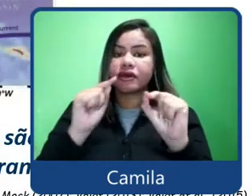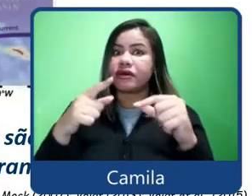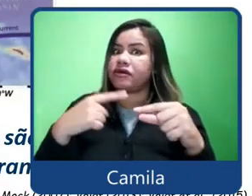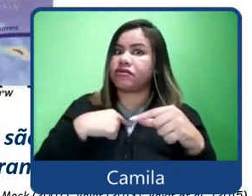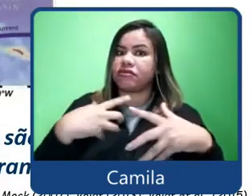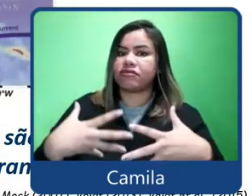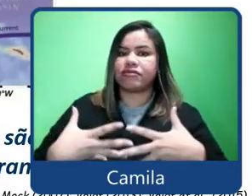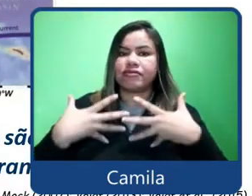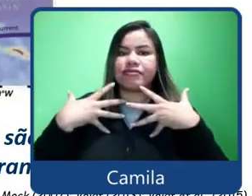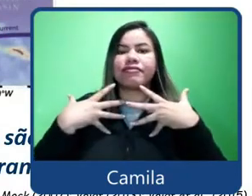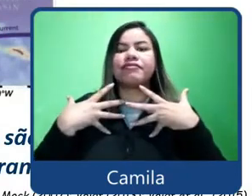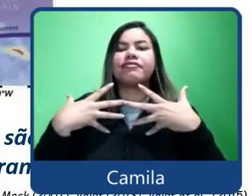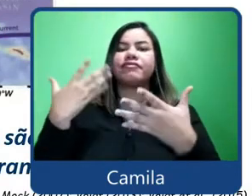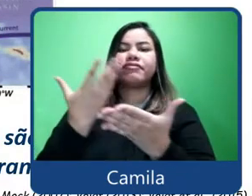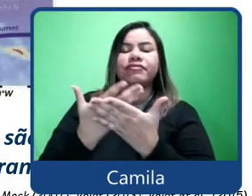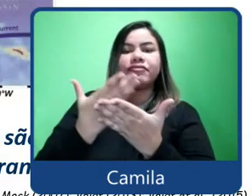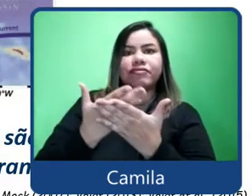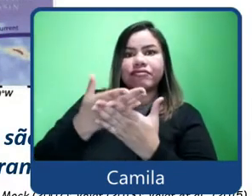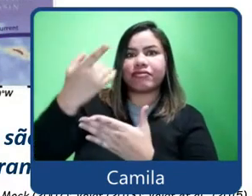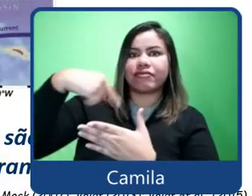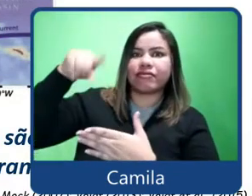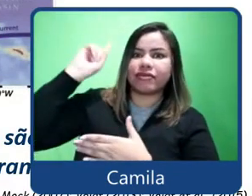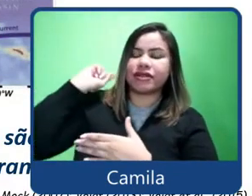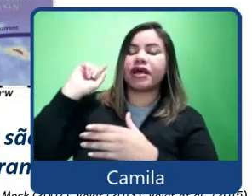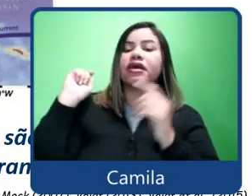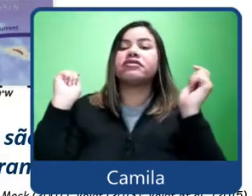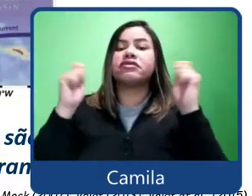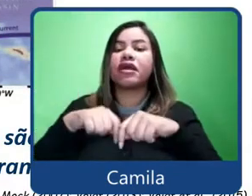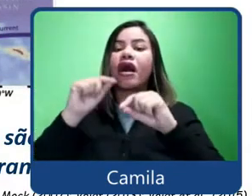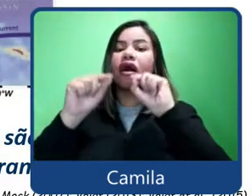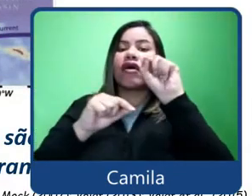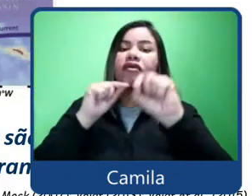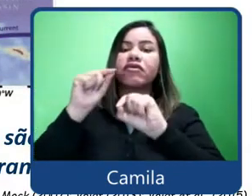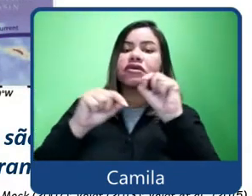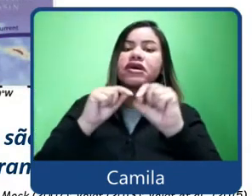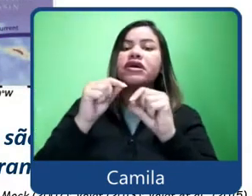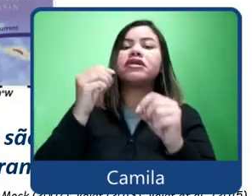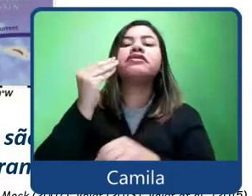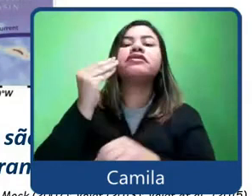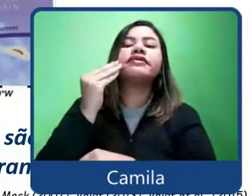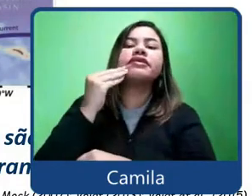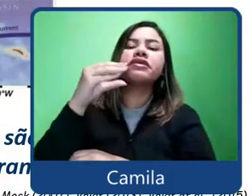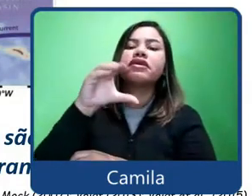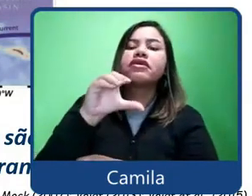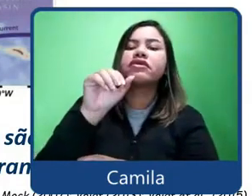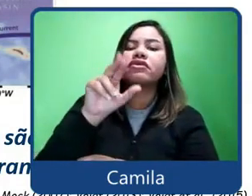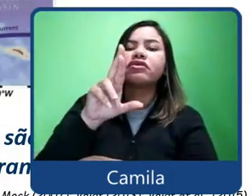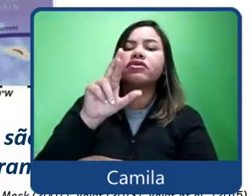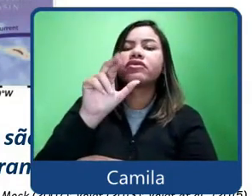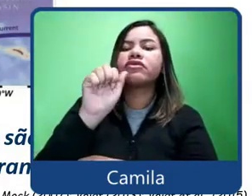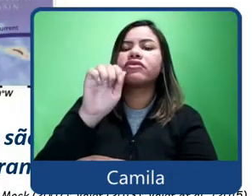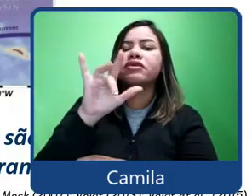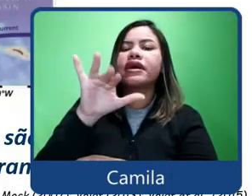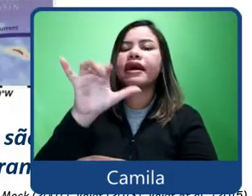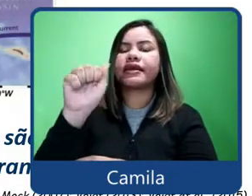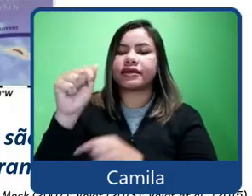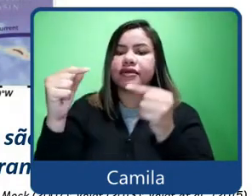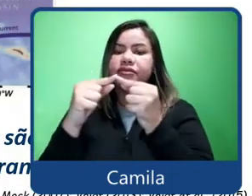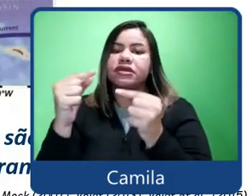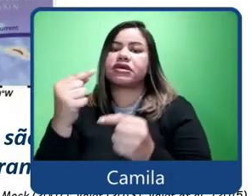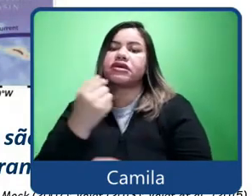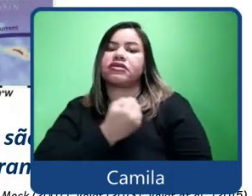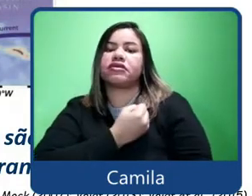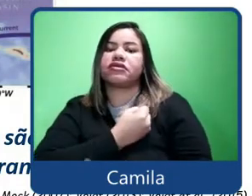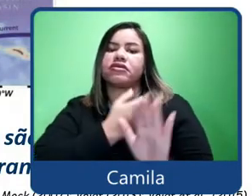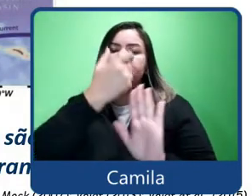passado, porque eles permitem testar a acurácia de modelos numéricos climáticos, comparando hindcasts,